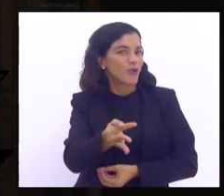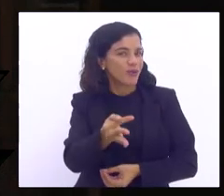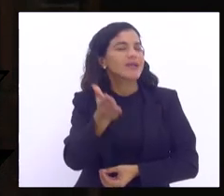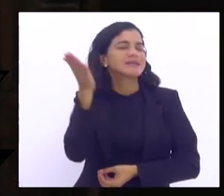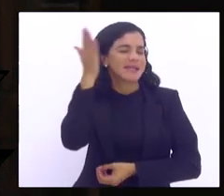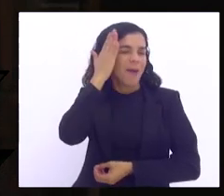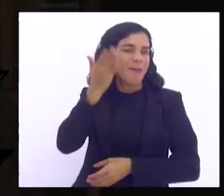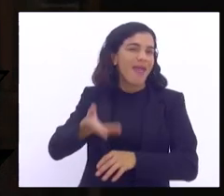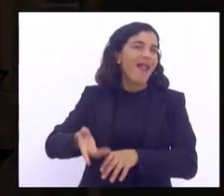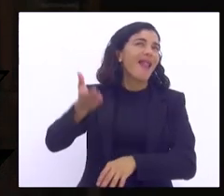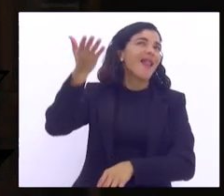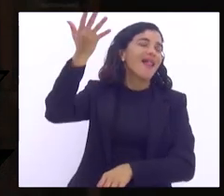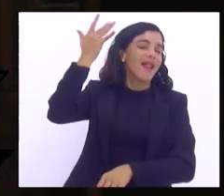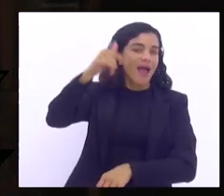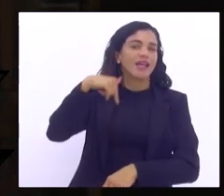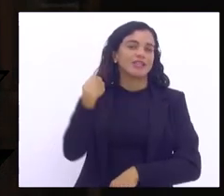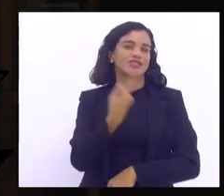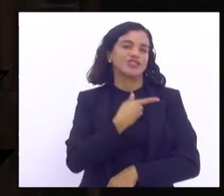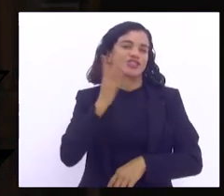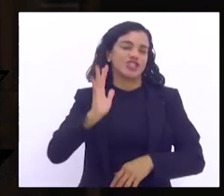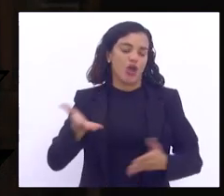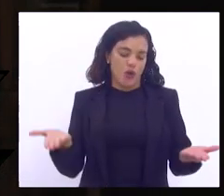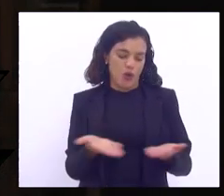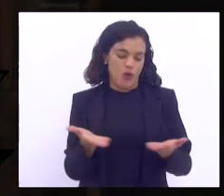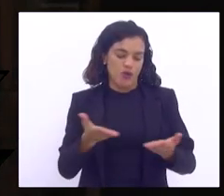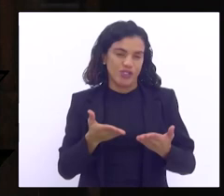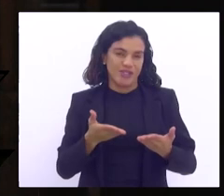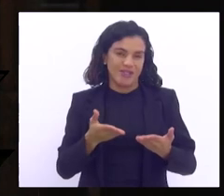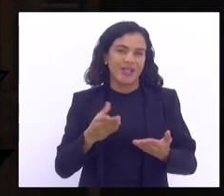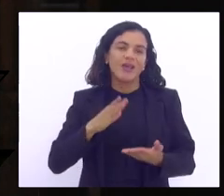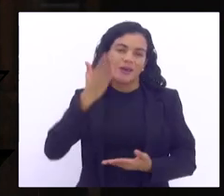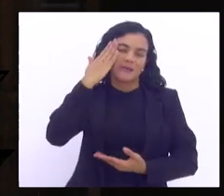aqui. Eu sei que tu me sondas.